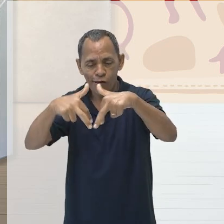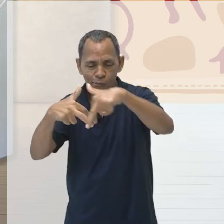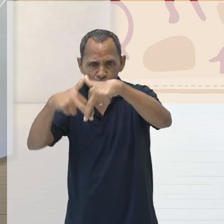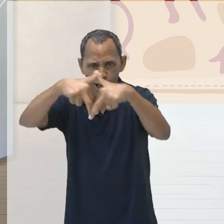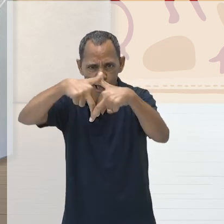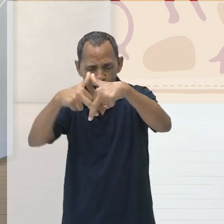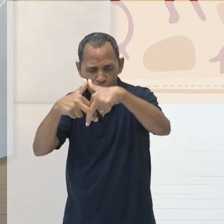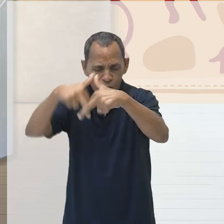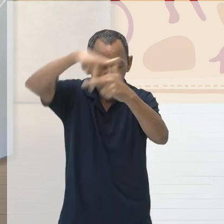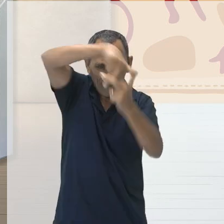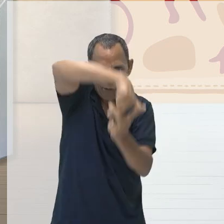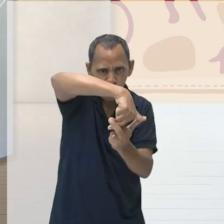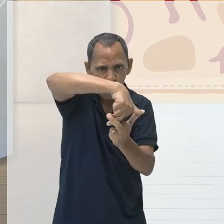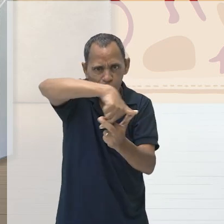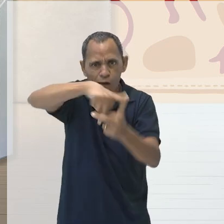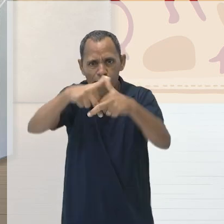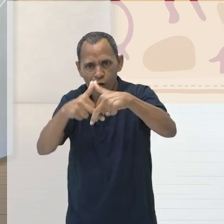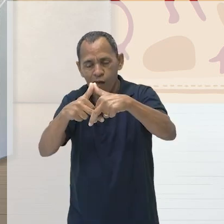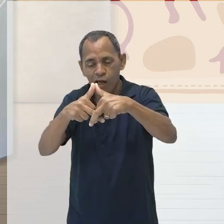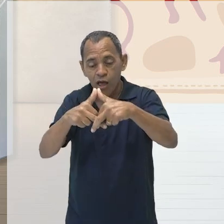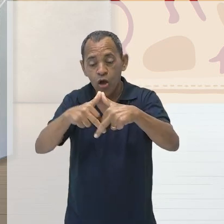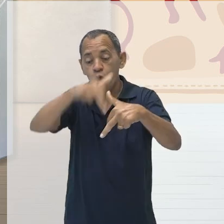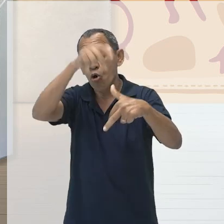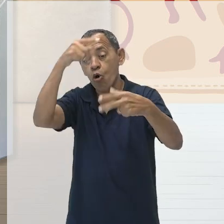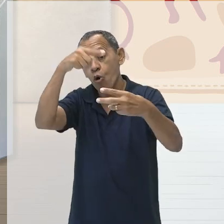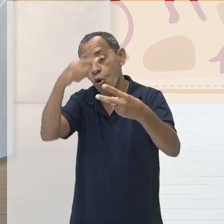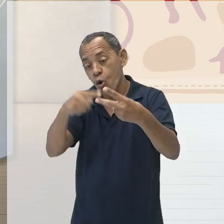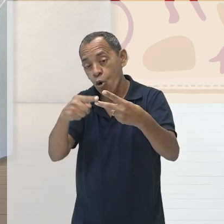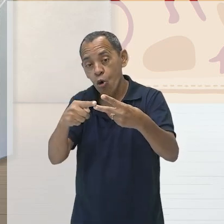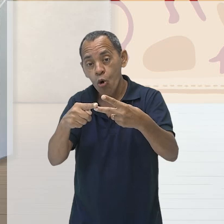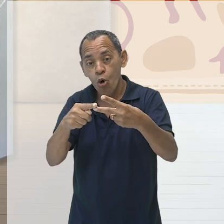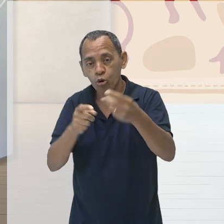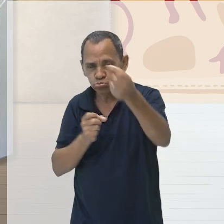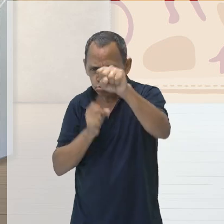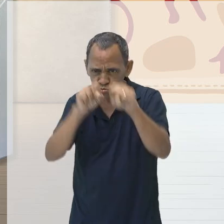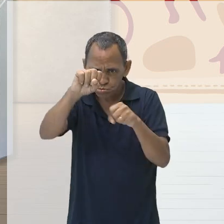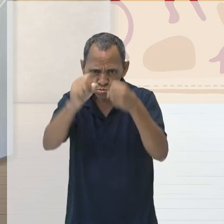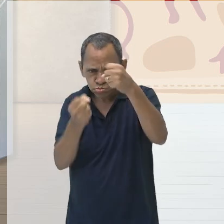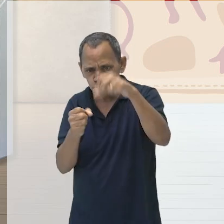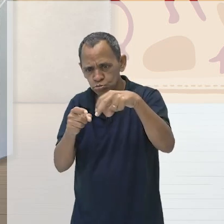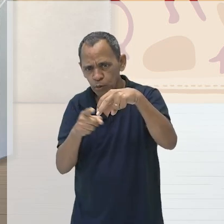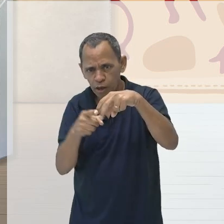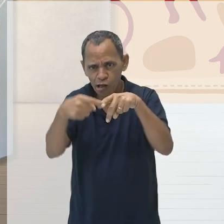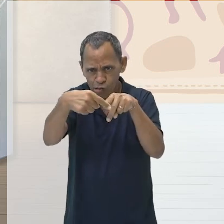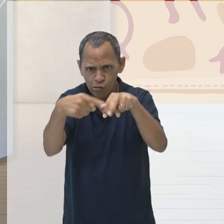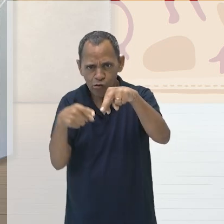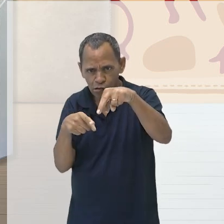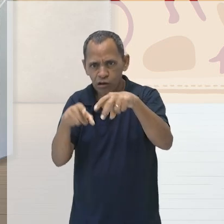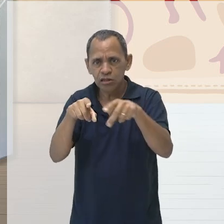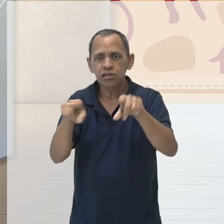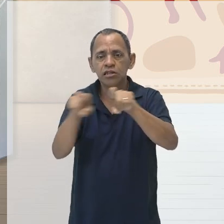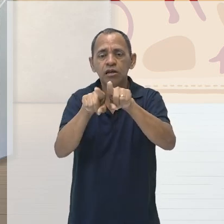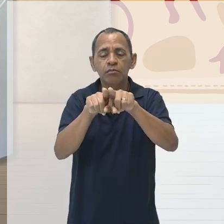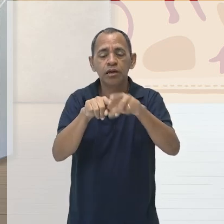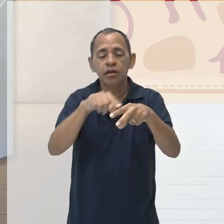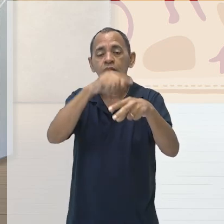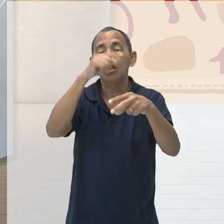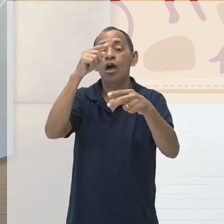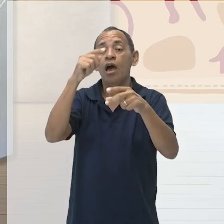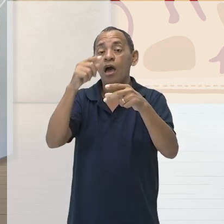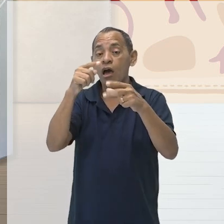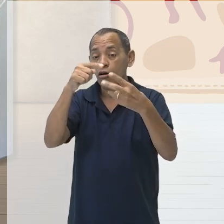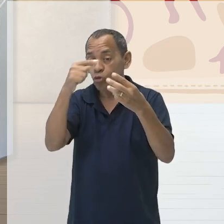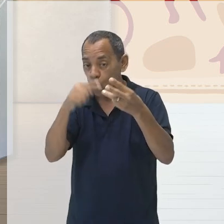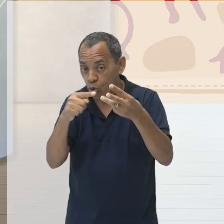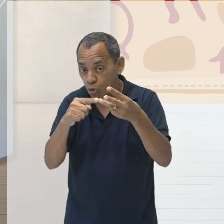mais relacionado a soco, ao pugilato, e o pancrácio está mais relacionado à luta livre, onde se